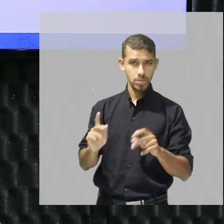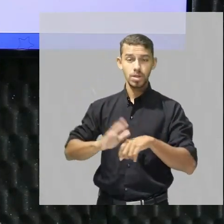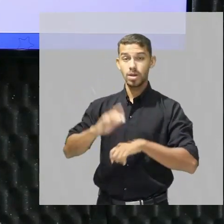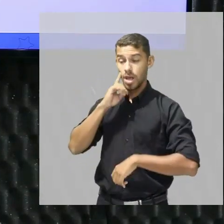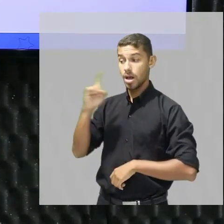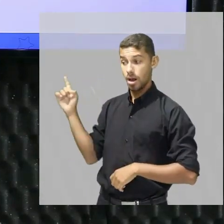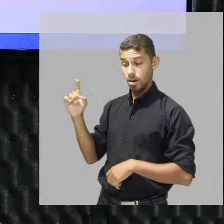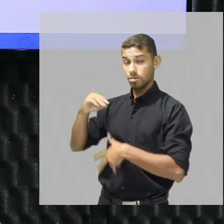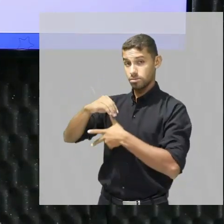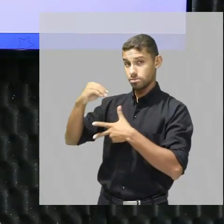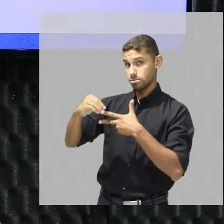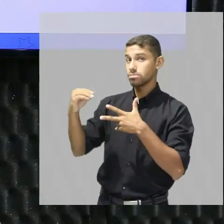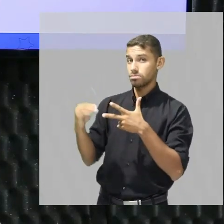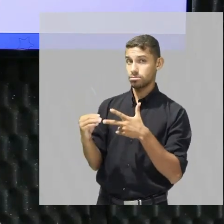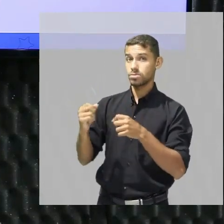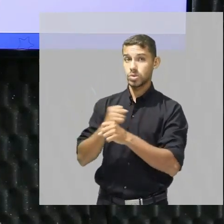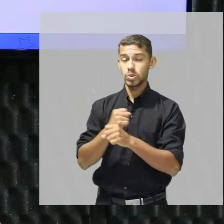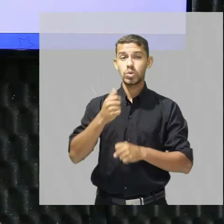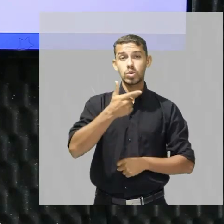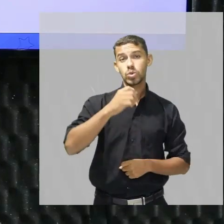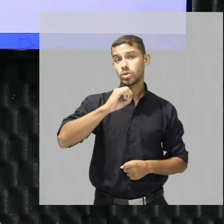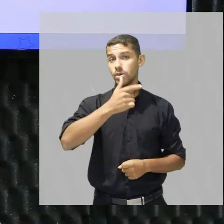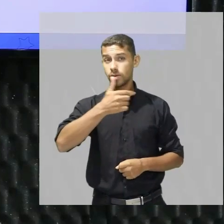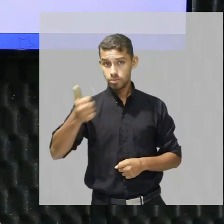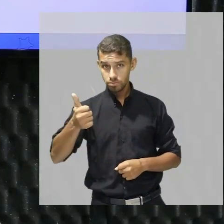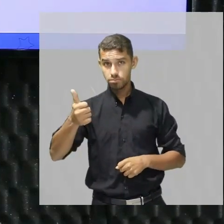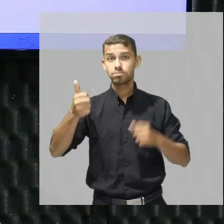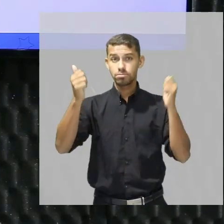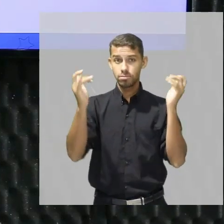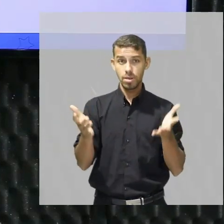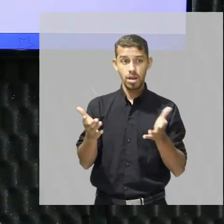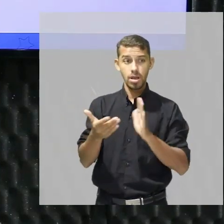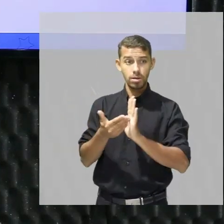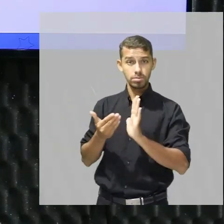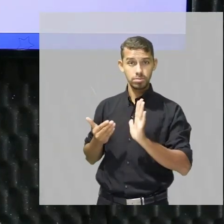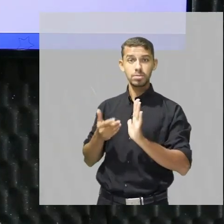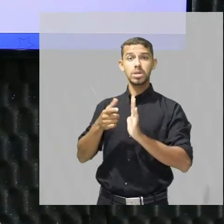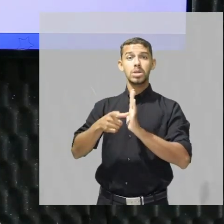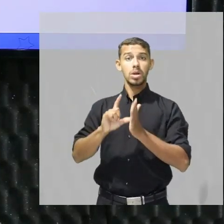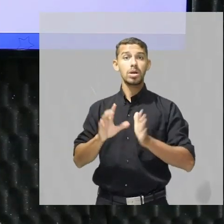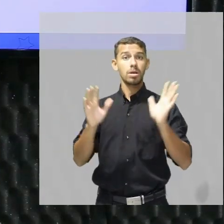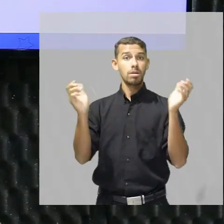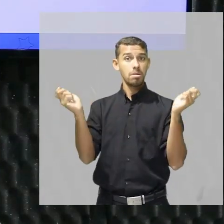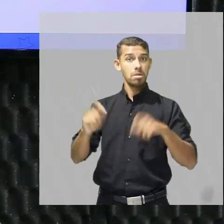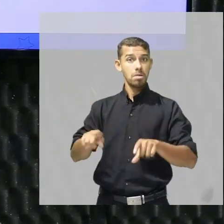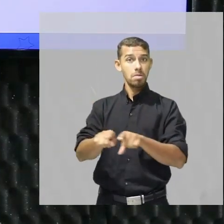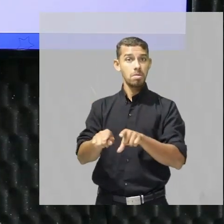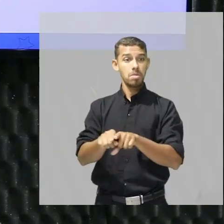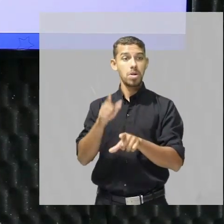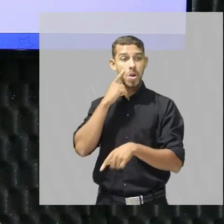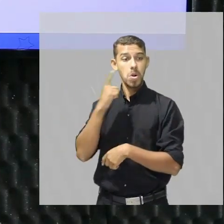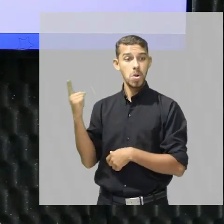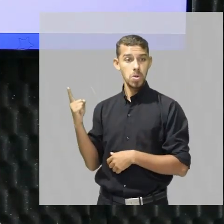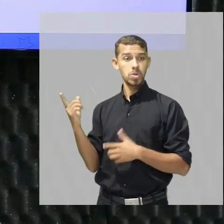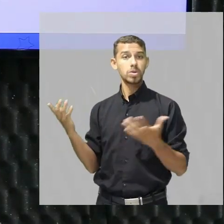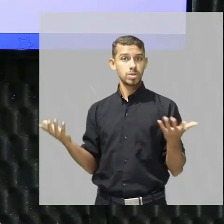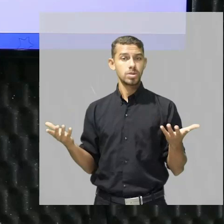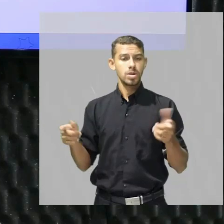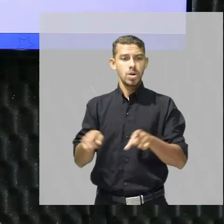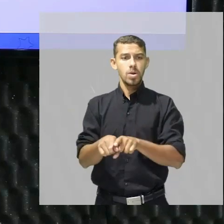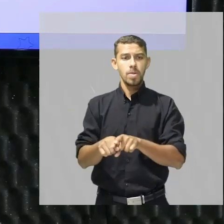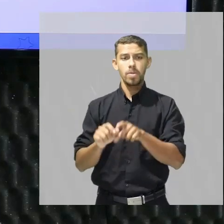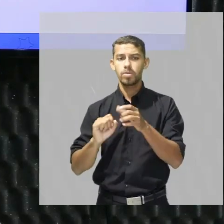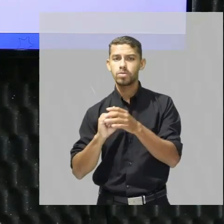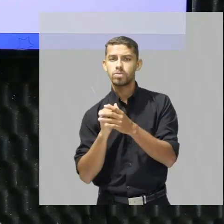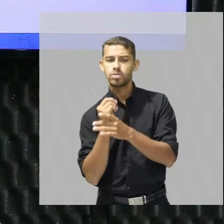Enem 2021, para você ver como ela é bem recente, tá? E ela diz o seguinte, plantas pioneiras são as que iniciam